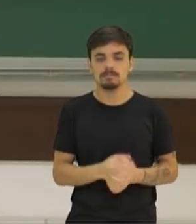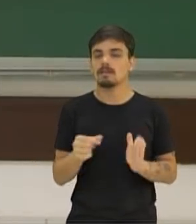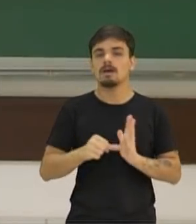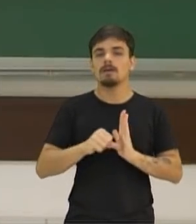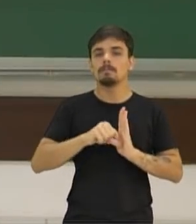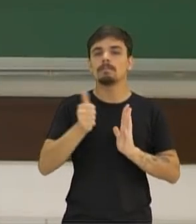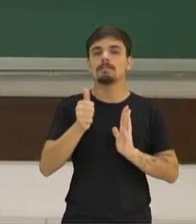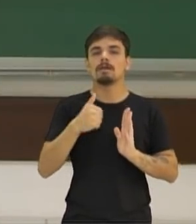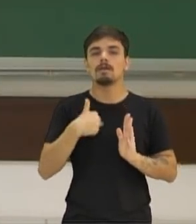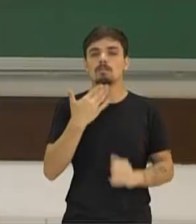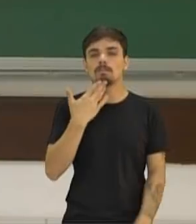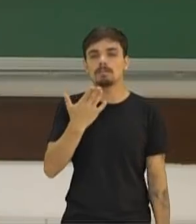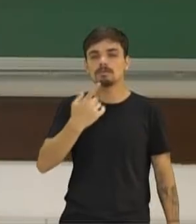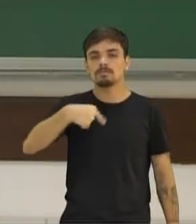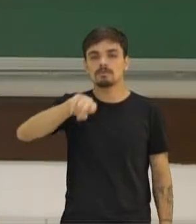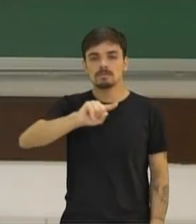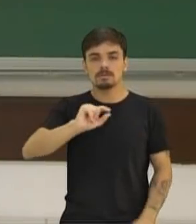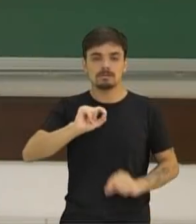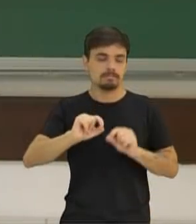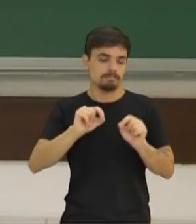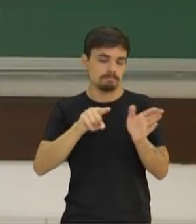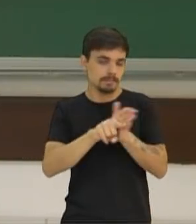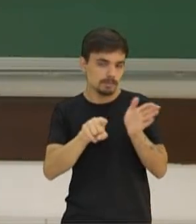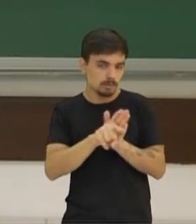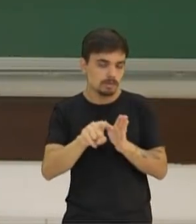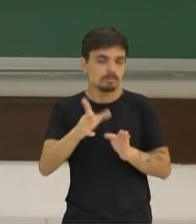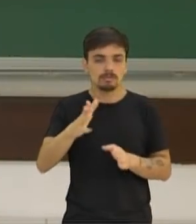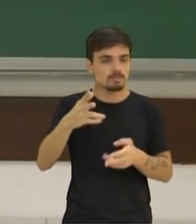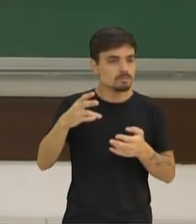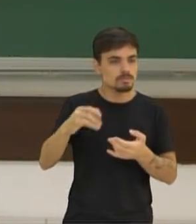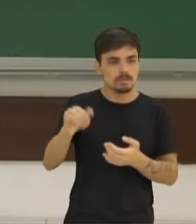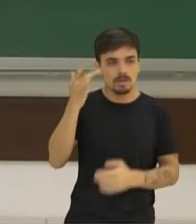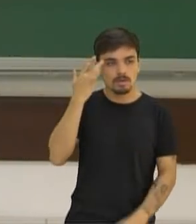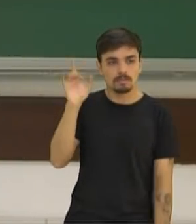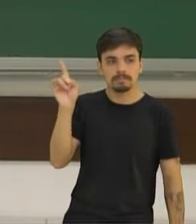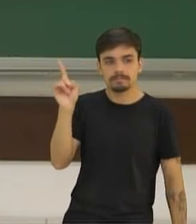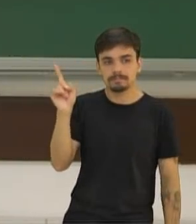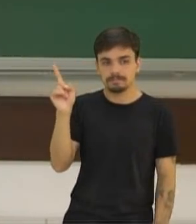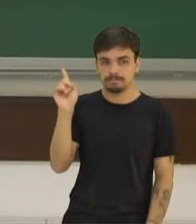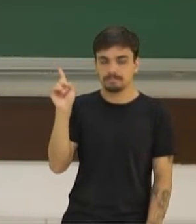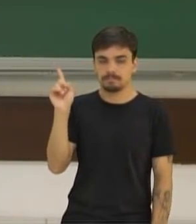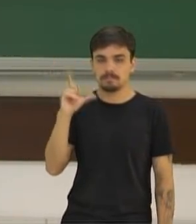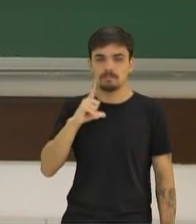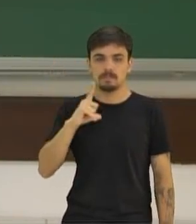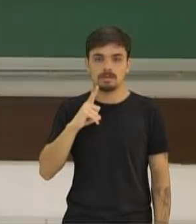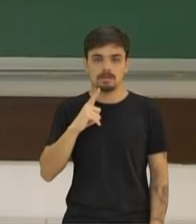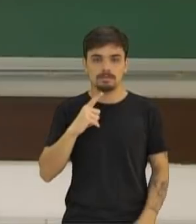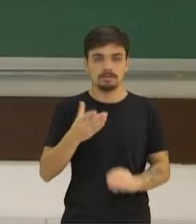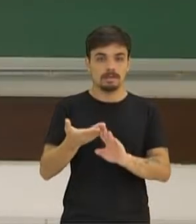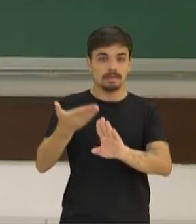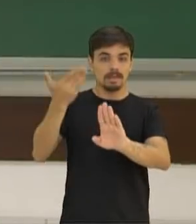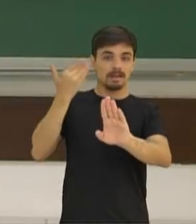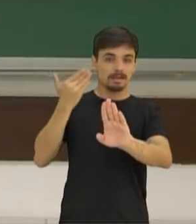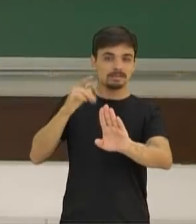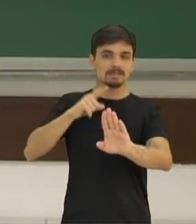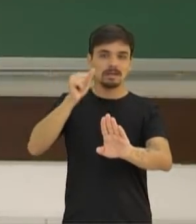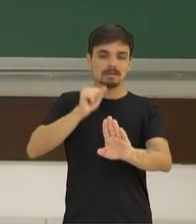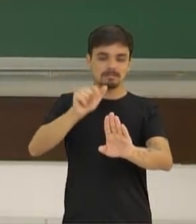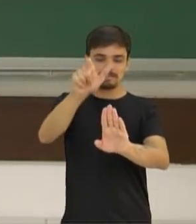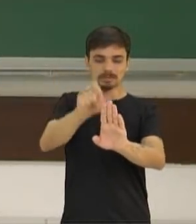Primeira coisa que eu vou perguntar para vocês, não sei se vocês já tinham reparado, mas lá no final nós temos o quê?